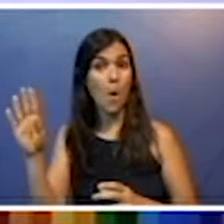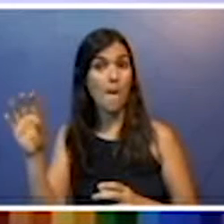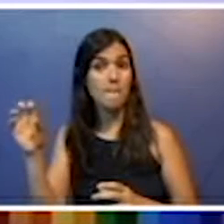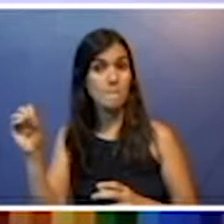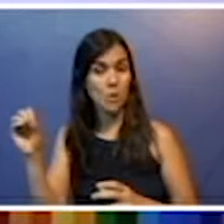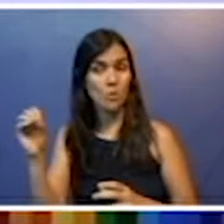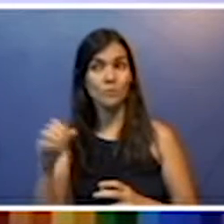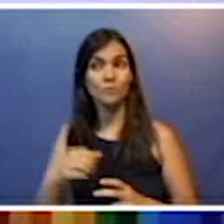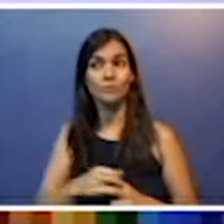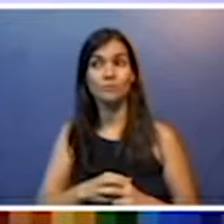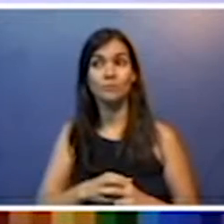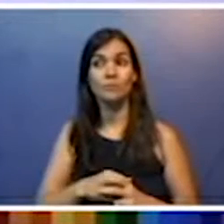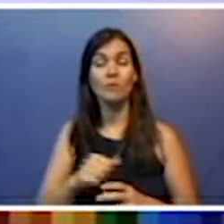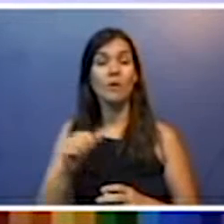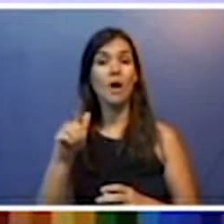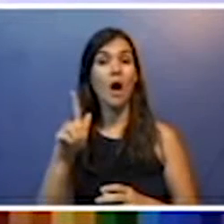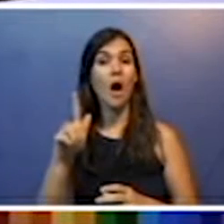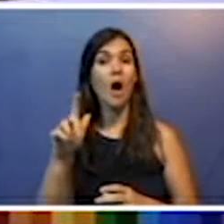Guaxupé,